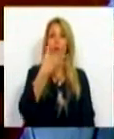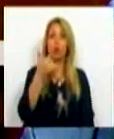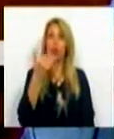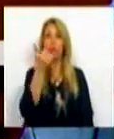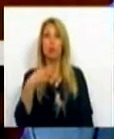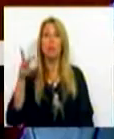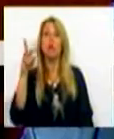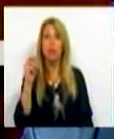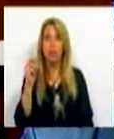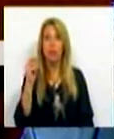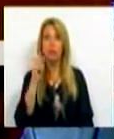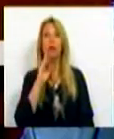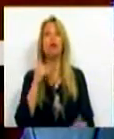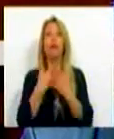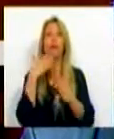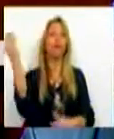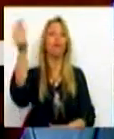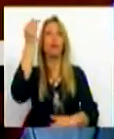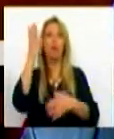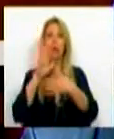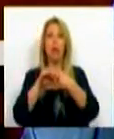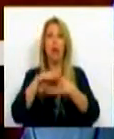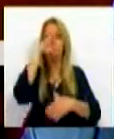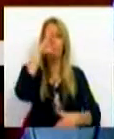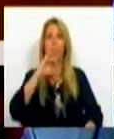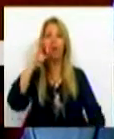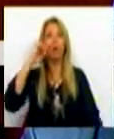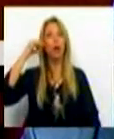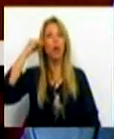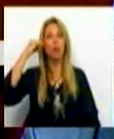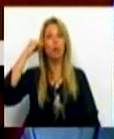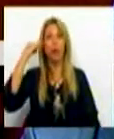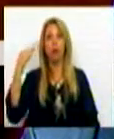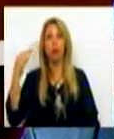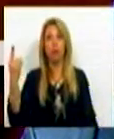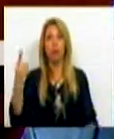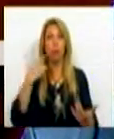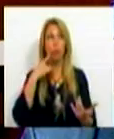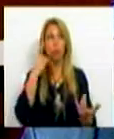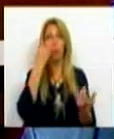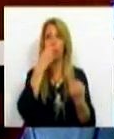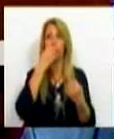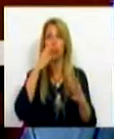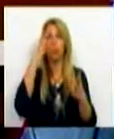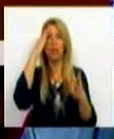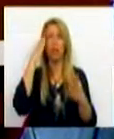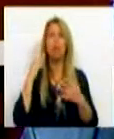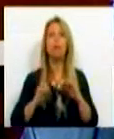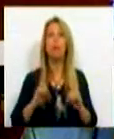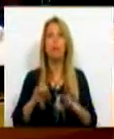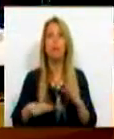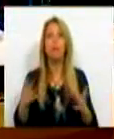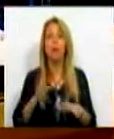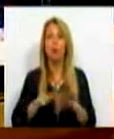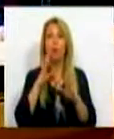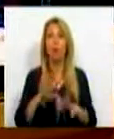levaram à célebre carta do Ministro Gaspar, quando, perdido com aquilo que se passava com a evolução da